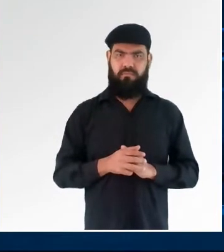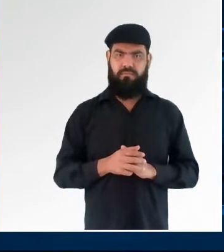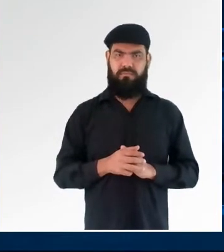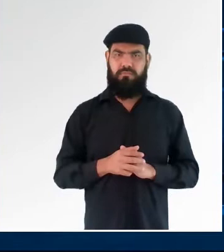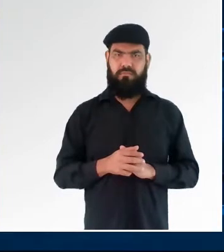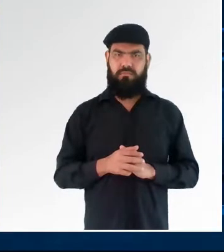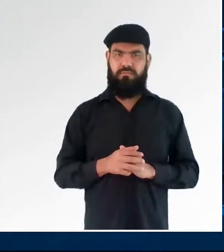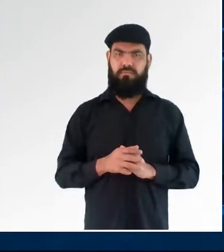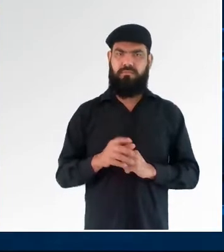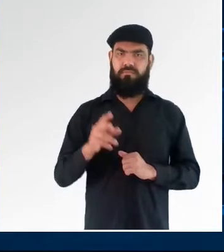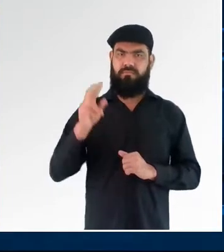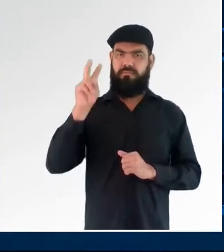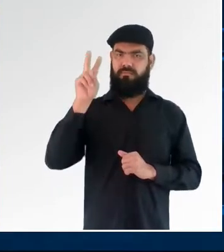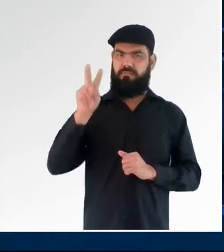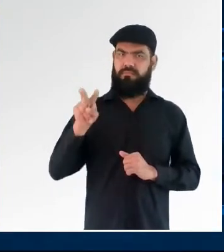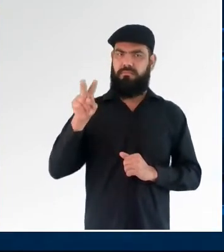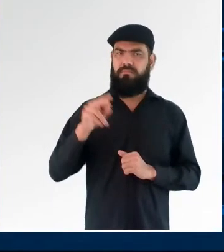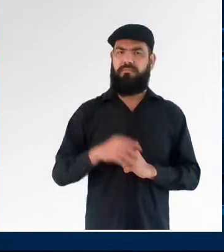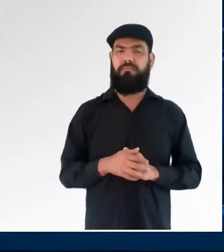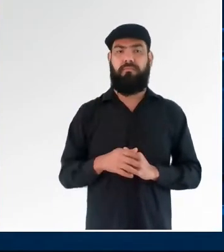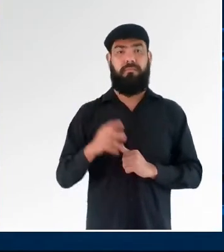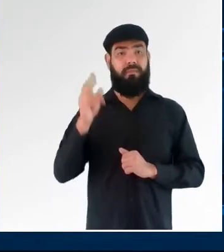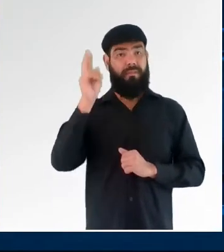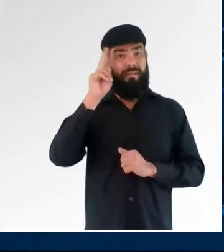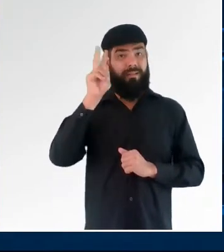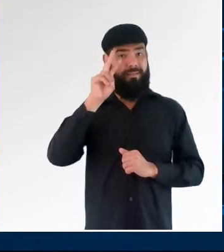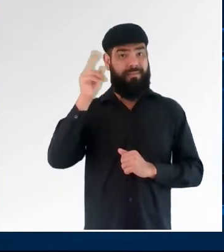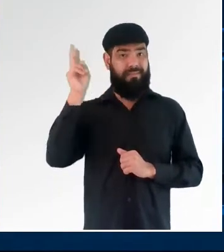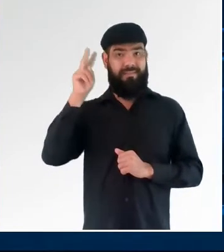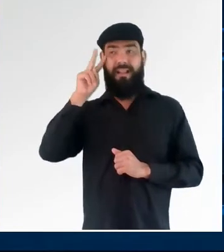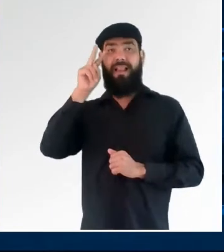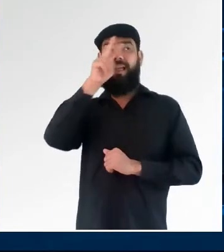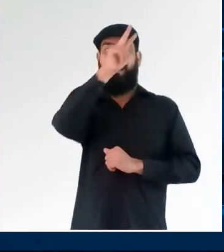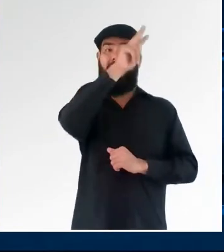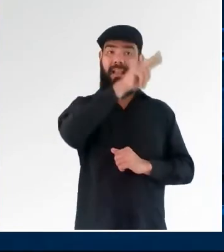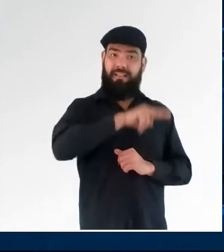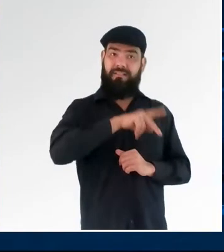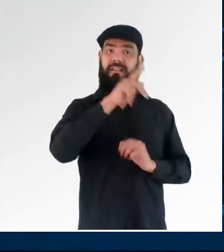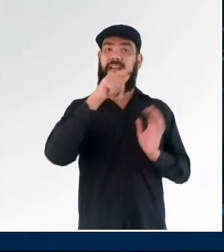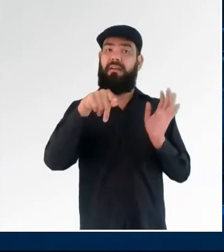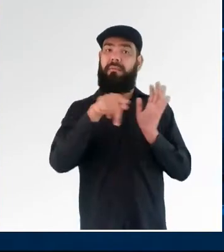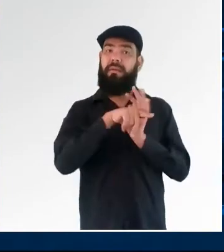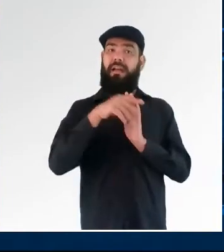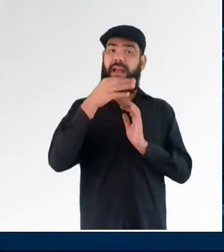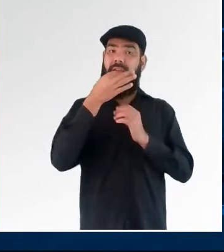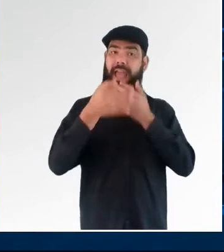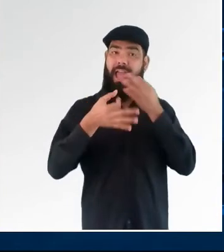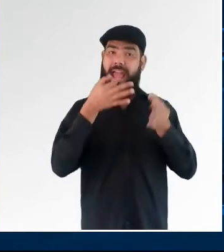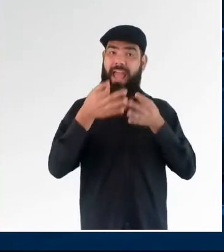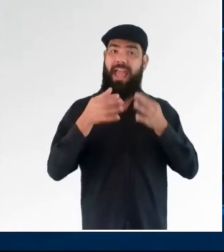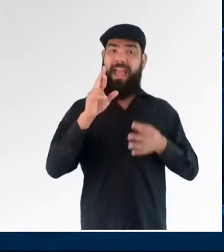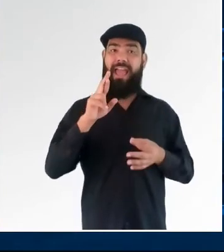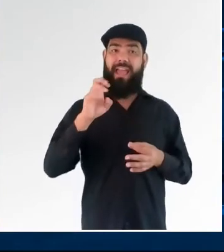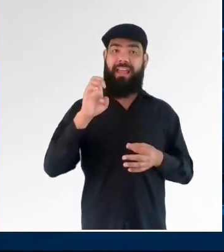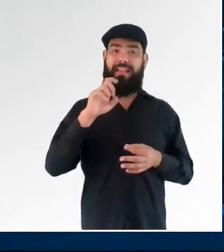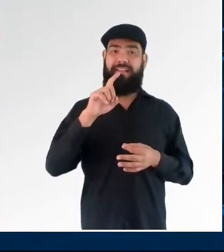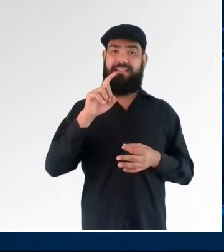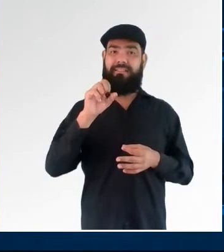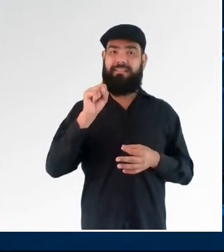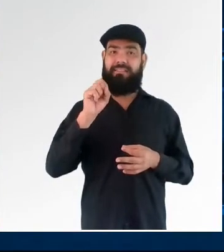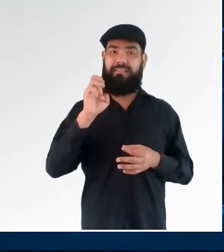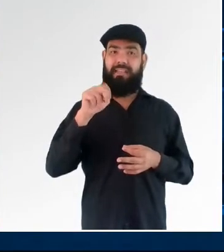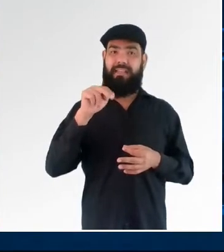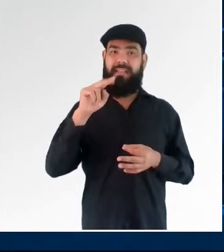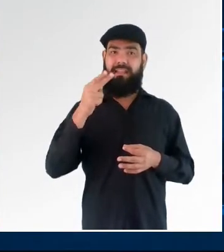Filho. Era o que nós estávamos lendo lá, uma resenha. Uma resenha, daqui a pouco nós vamos falar o que é resenha. publicado no